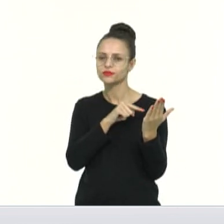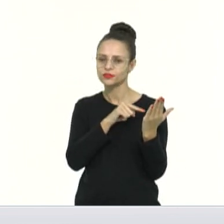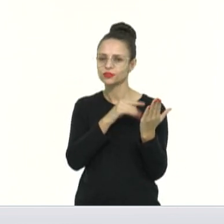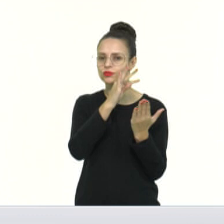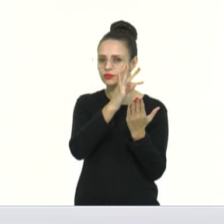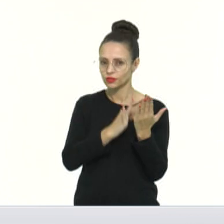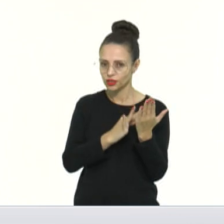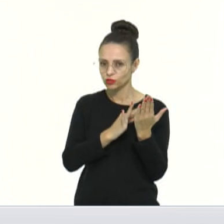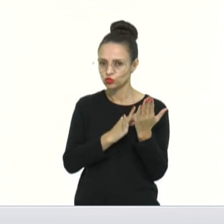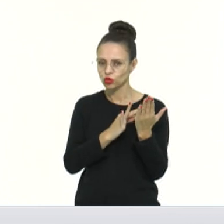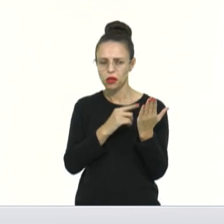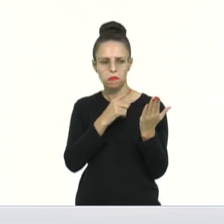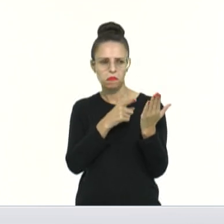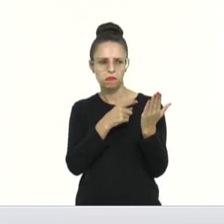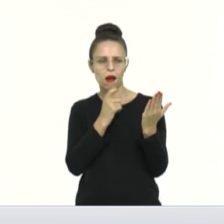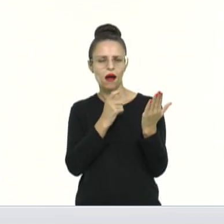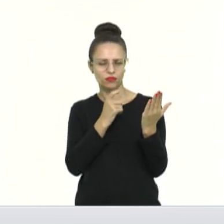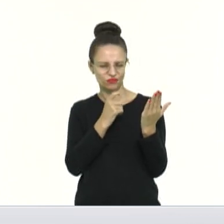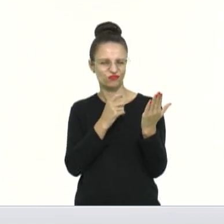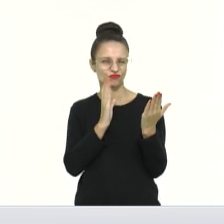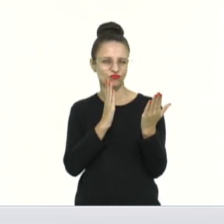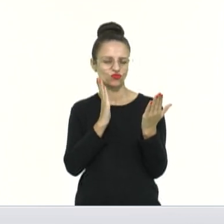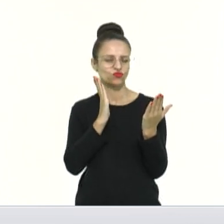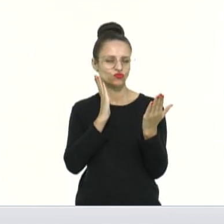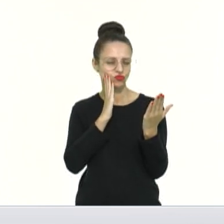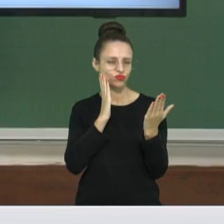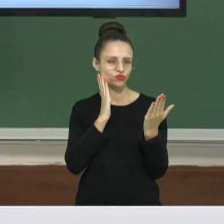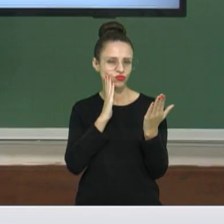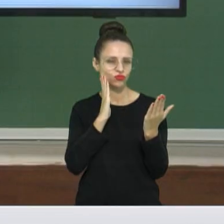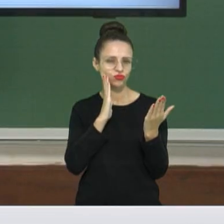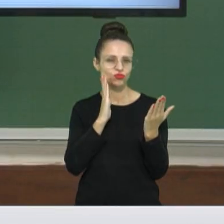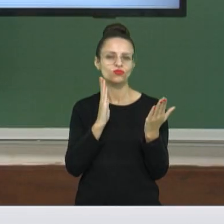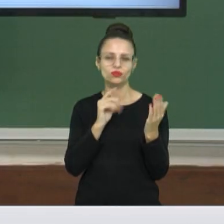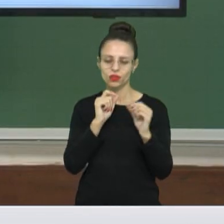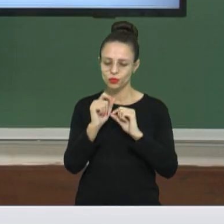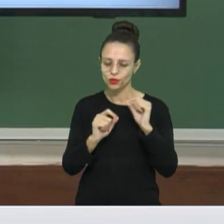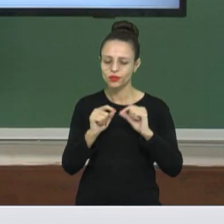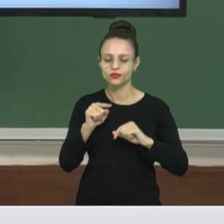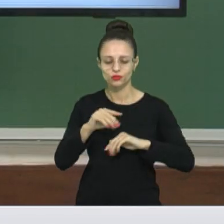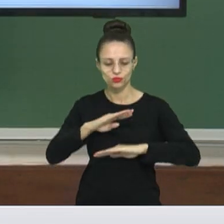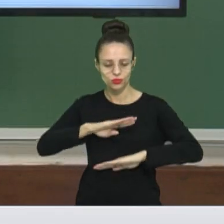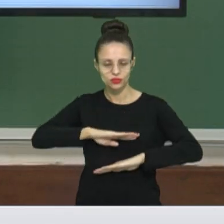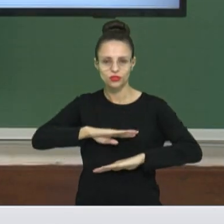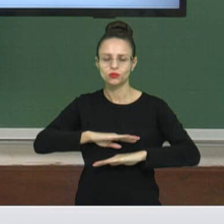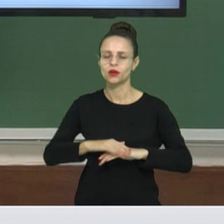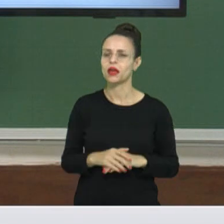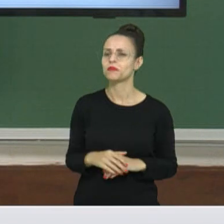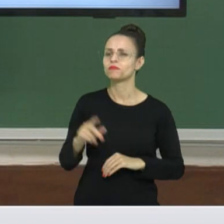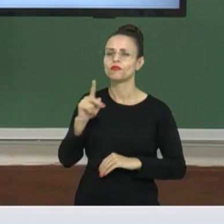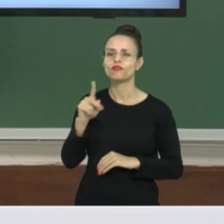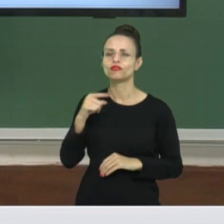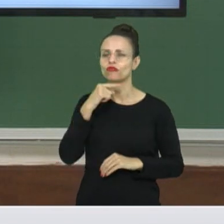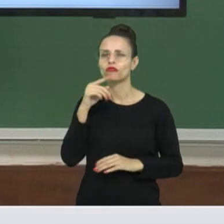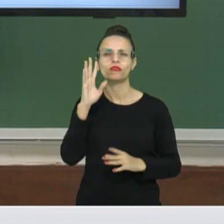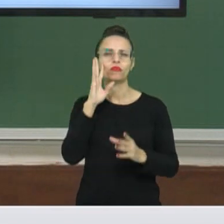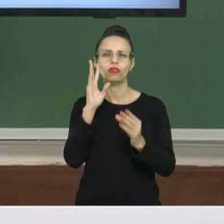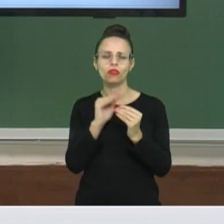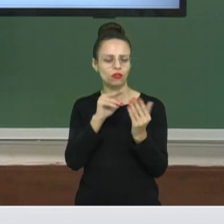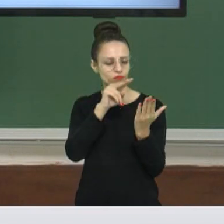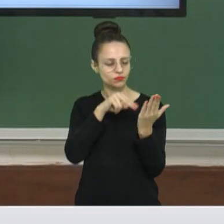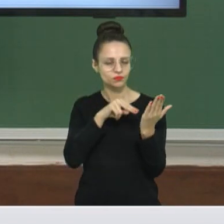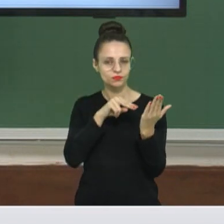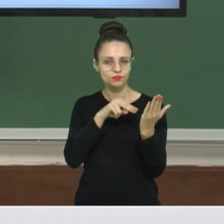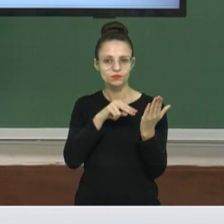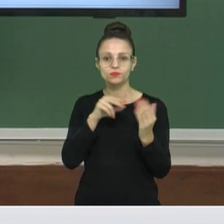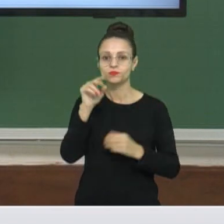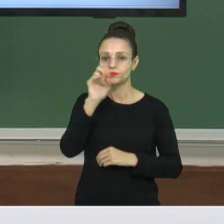no texto, aquelas que a gente olha e já descobre, né? Então tem essa situação. Professora, eu não consigo interpretar.